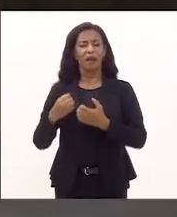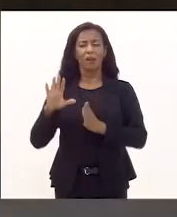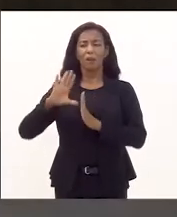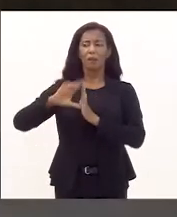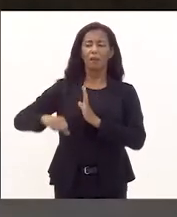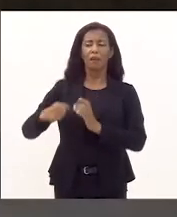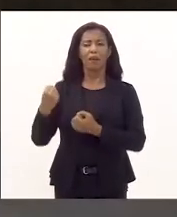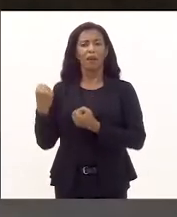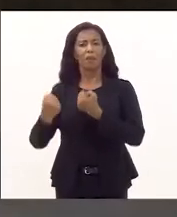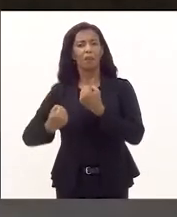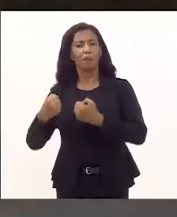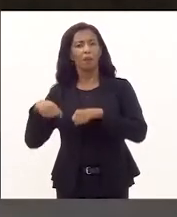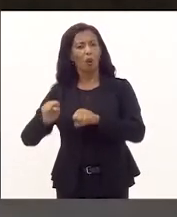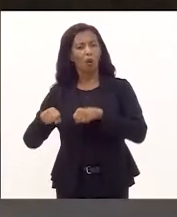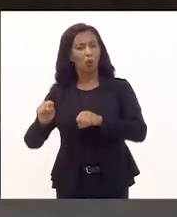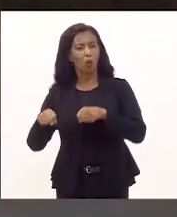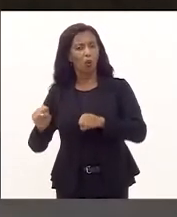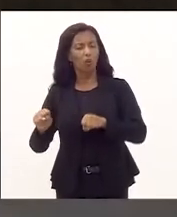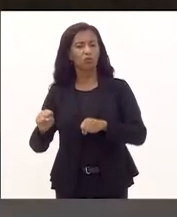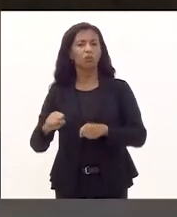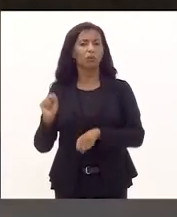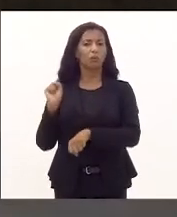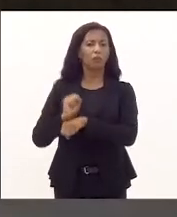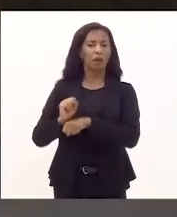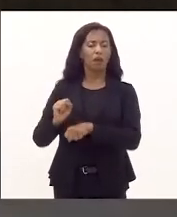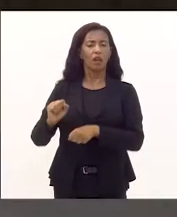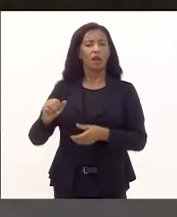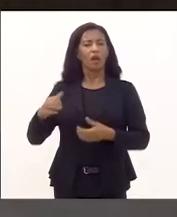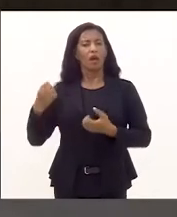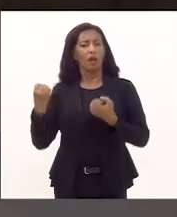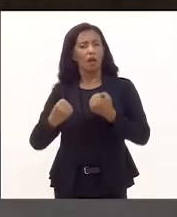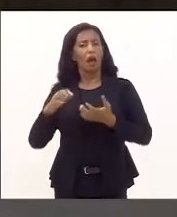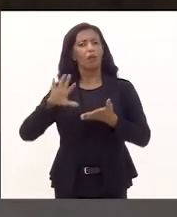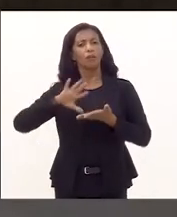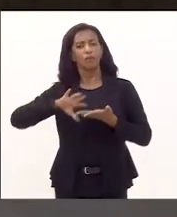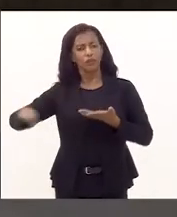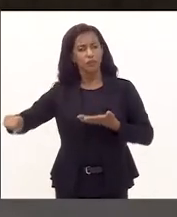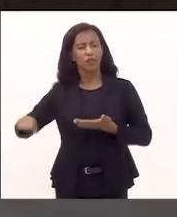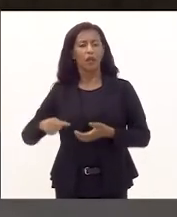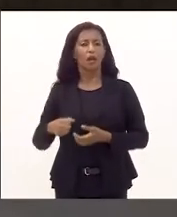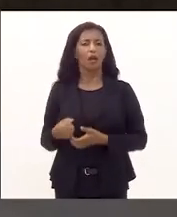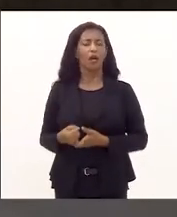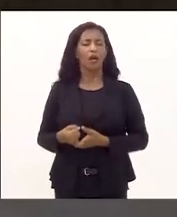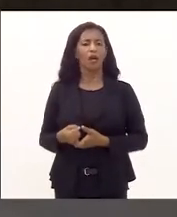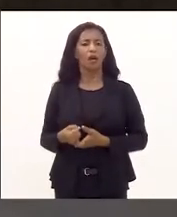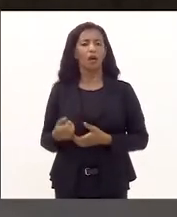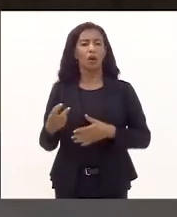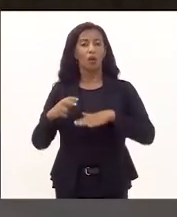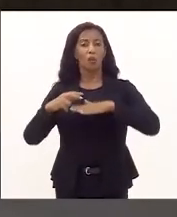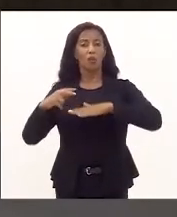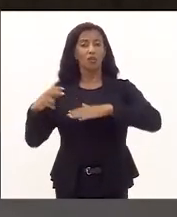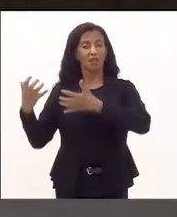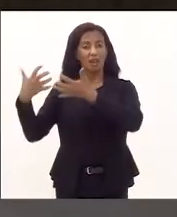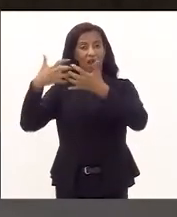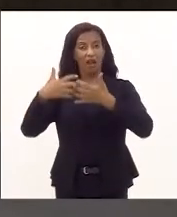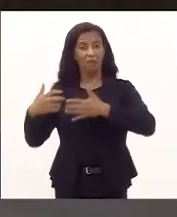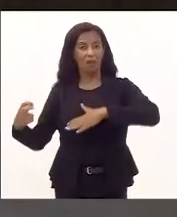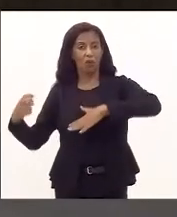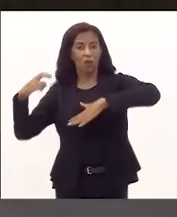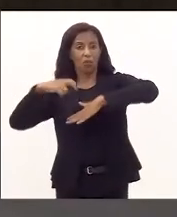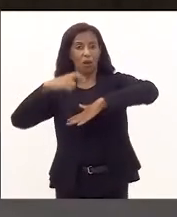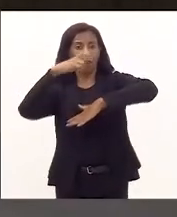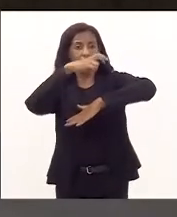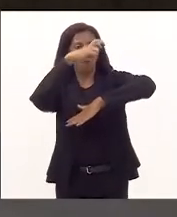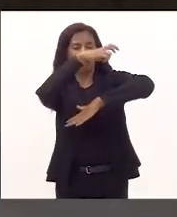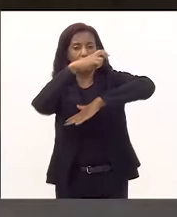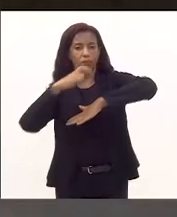moto de circulação, tirar veículo de circulação, botar em cima de um reboque, mandar para